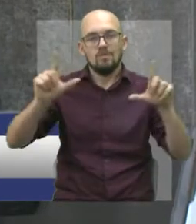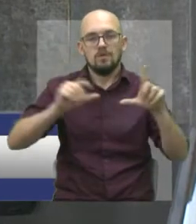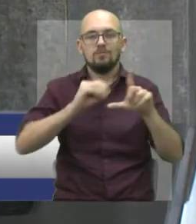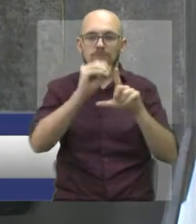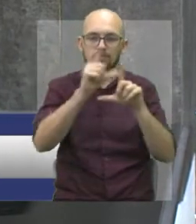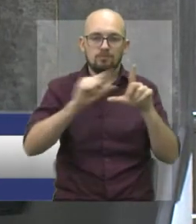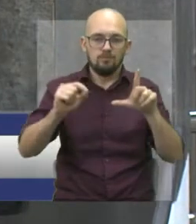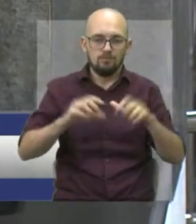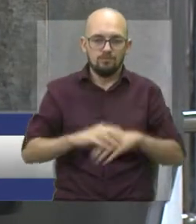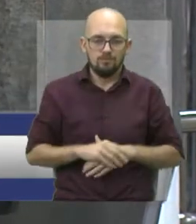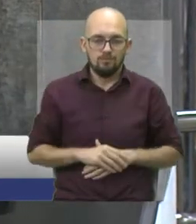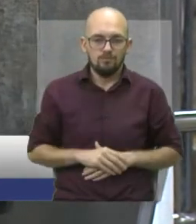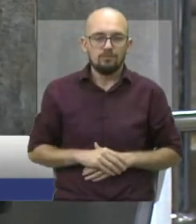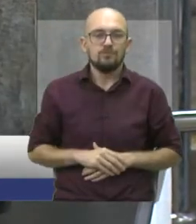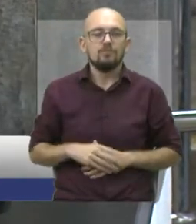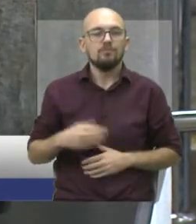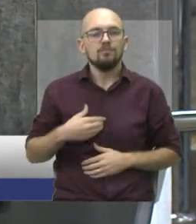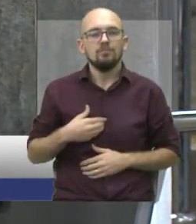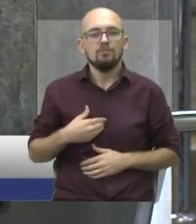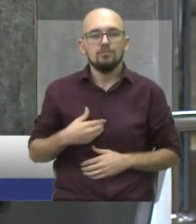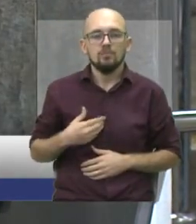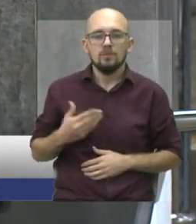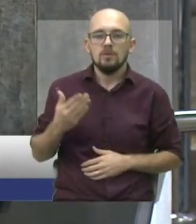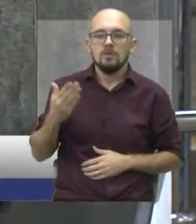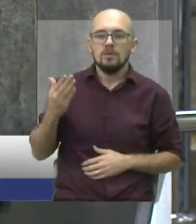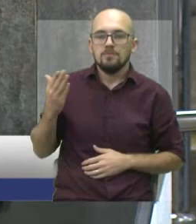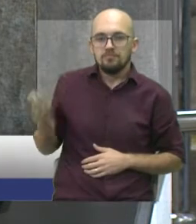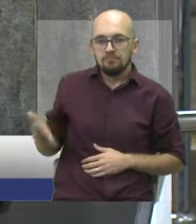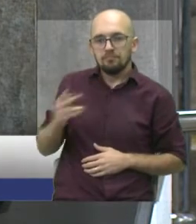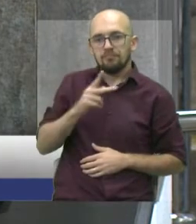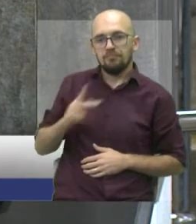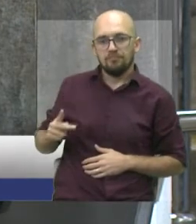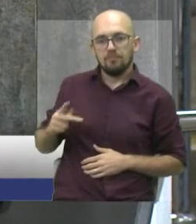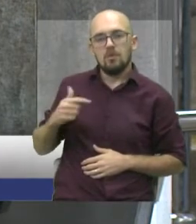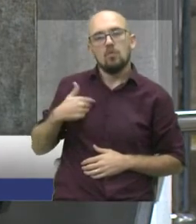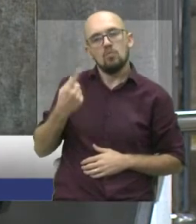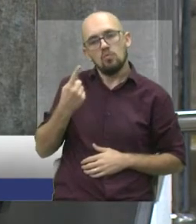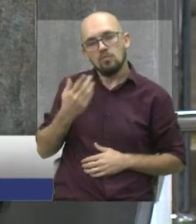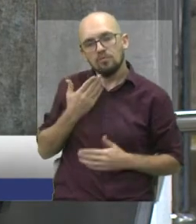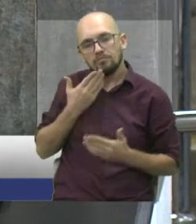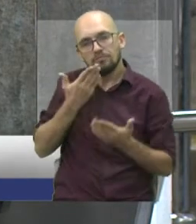Câmara. Senhor presidente, entrego um requerimento,